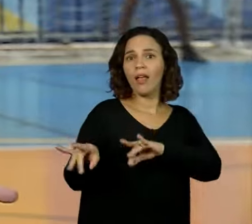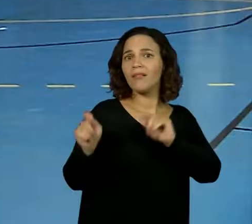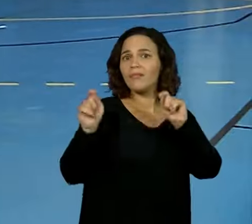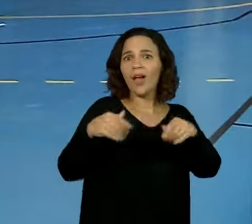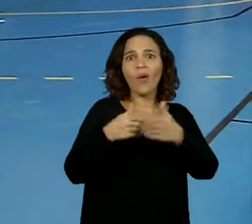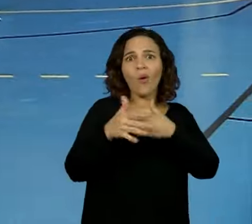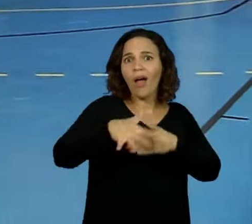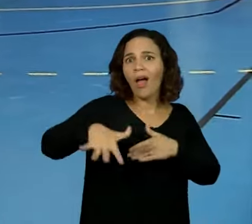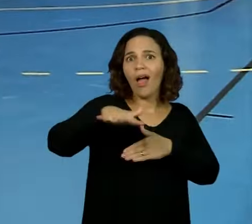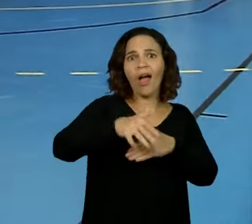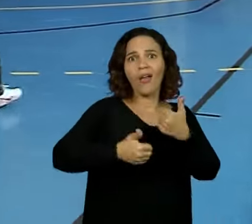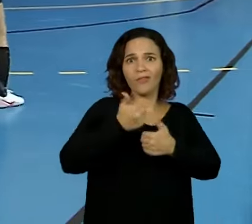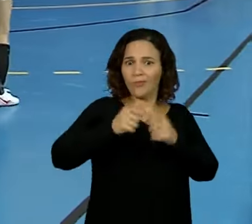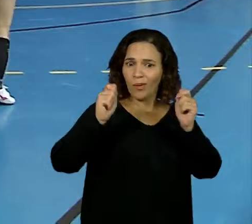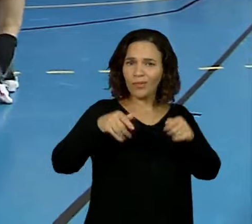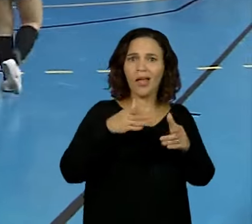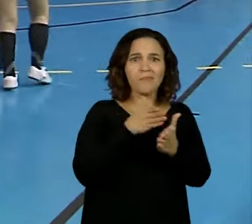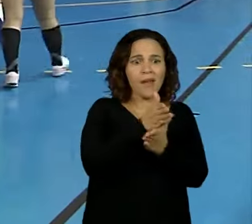dentro do futebol.